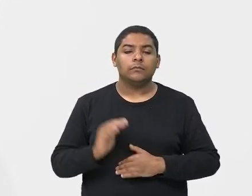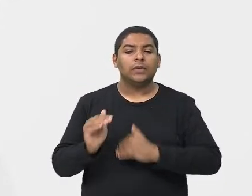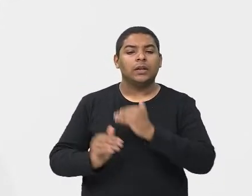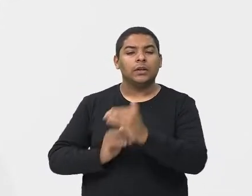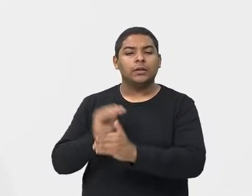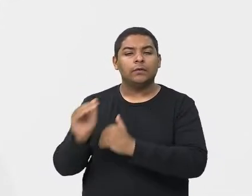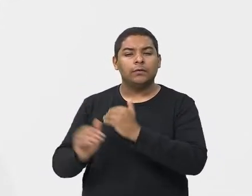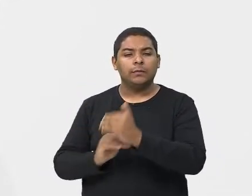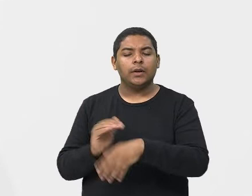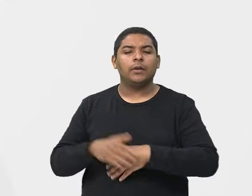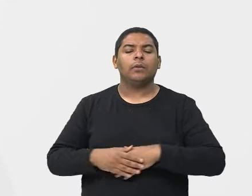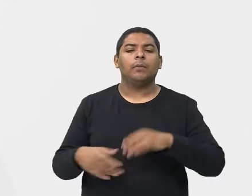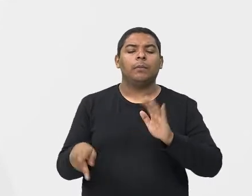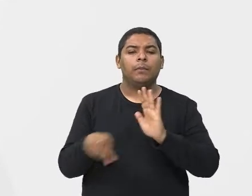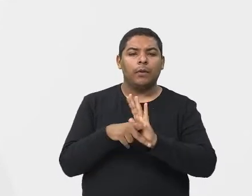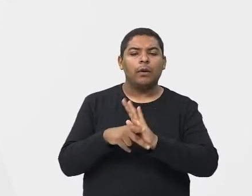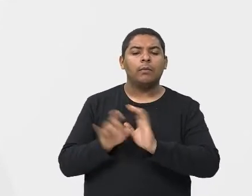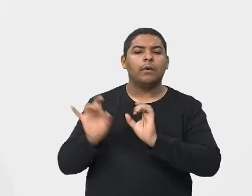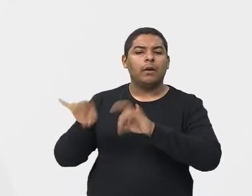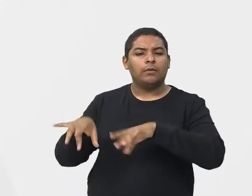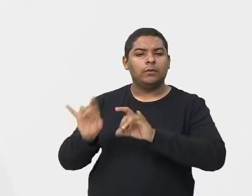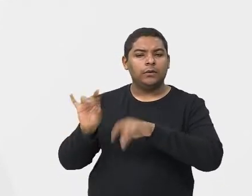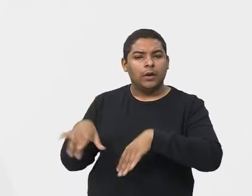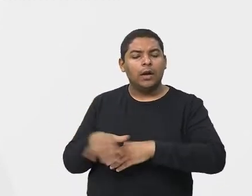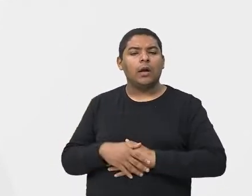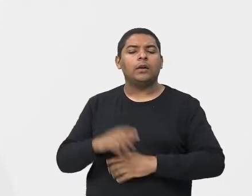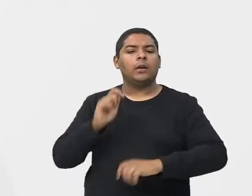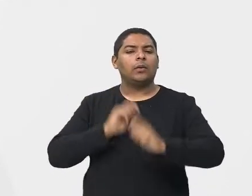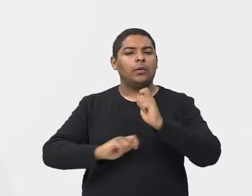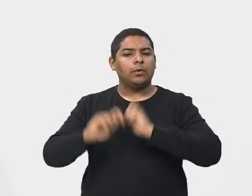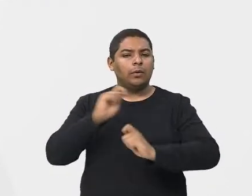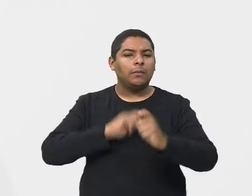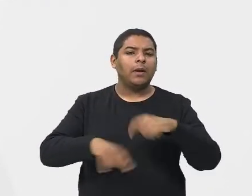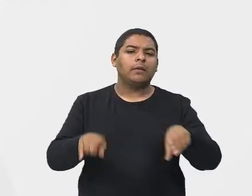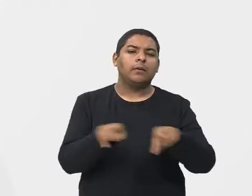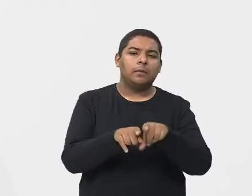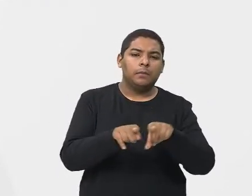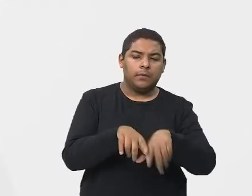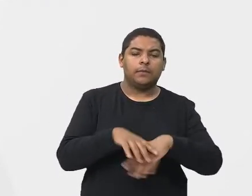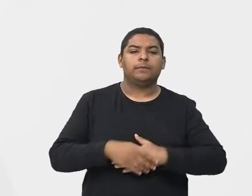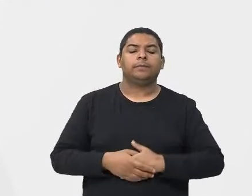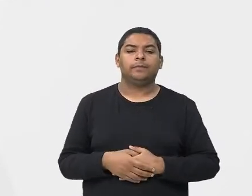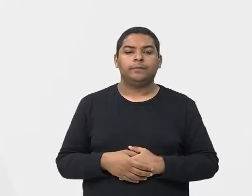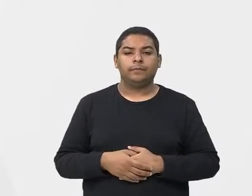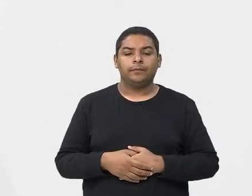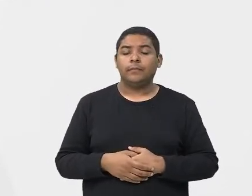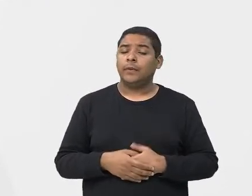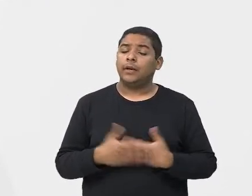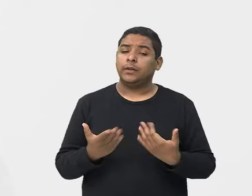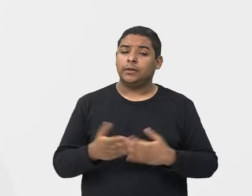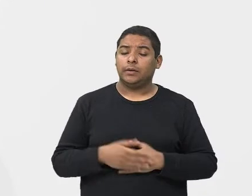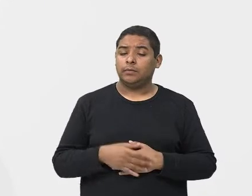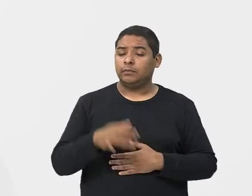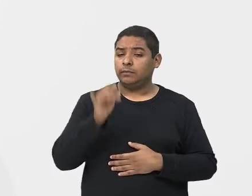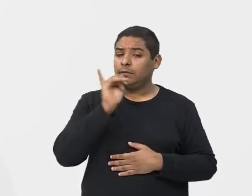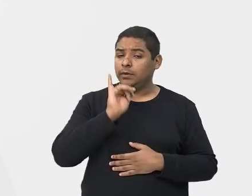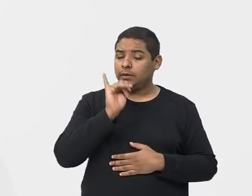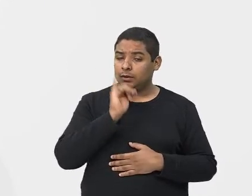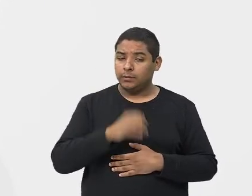econômica agrícola vai junto também, né, com a mão de obra. Então, a mão de obra ela também começa a se especializar,